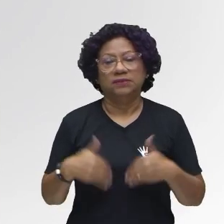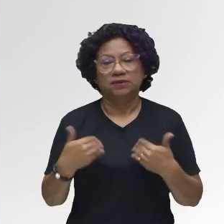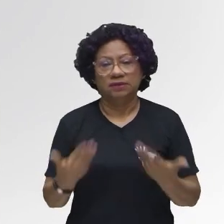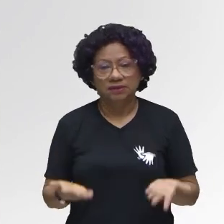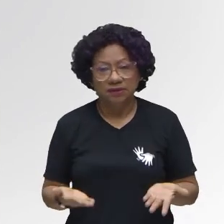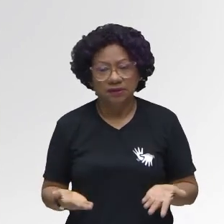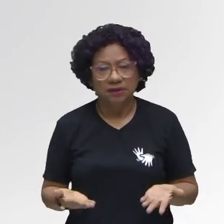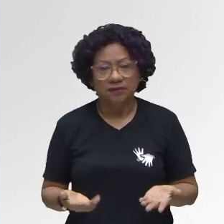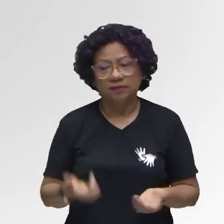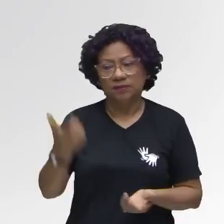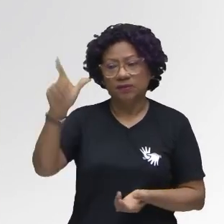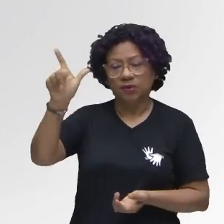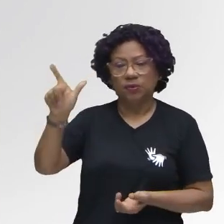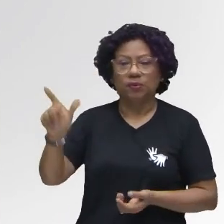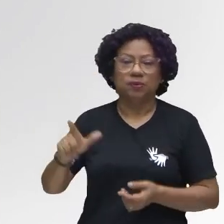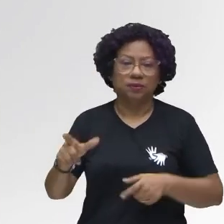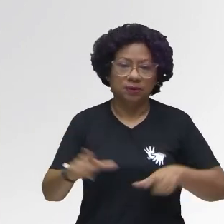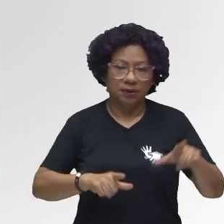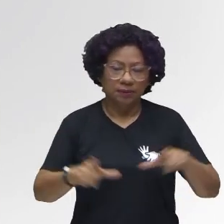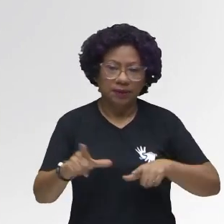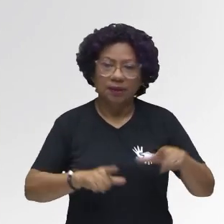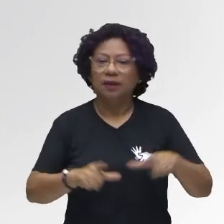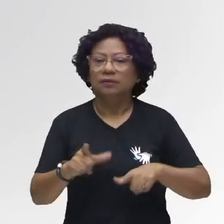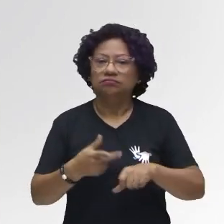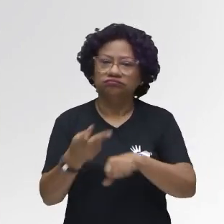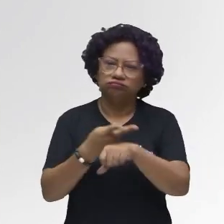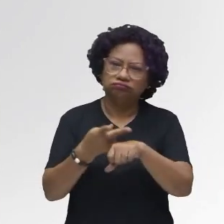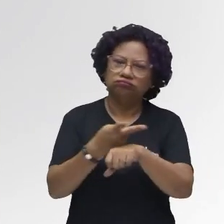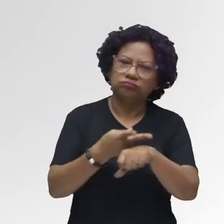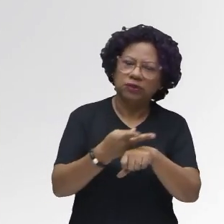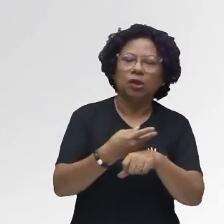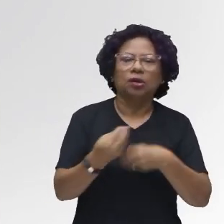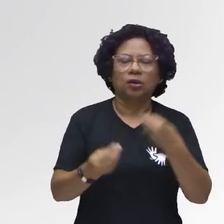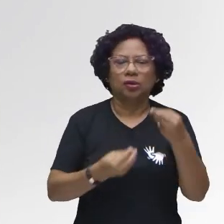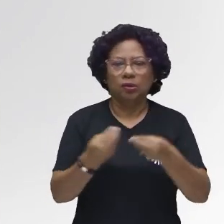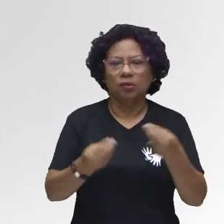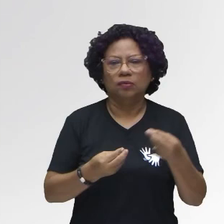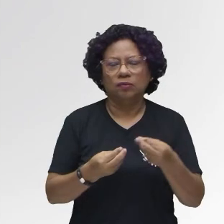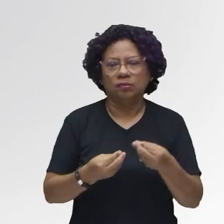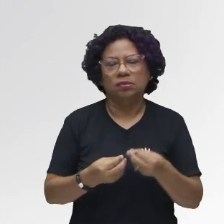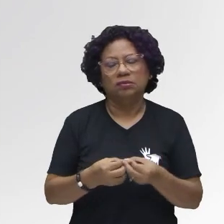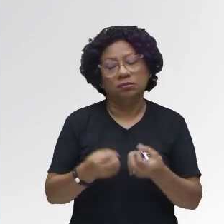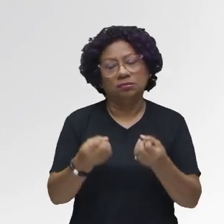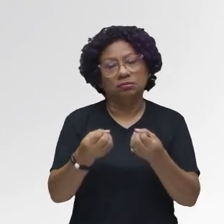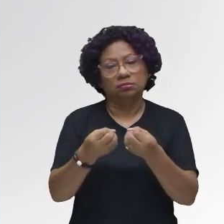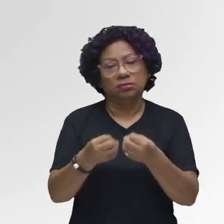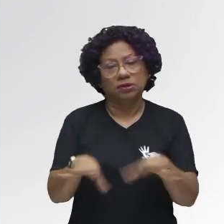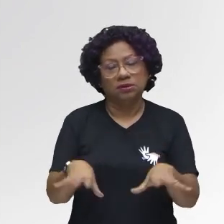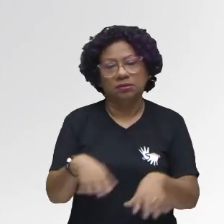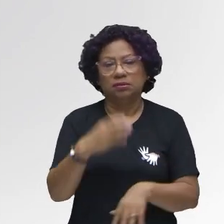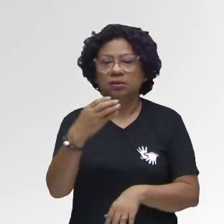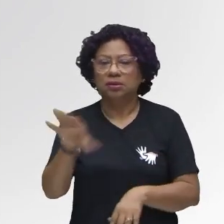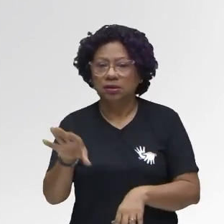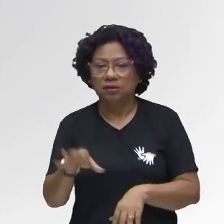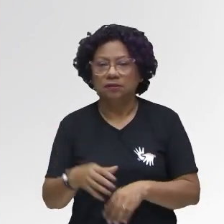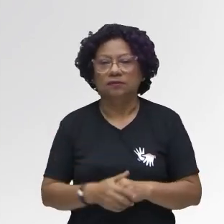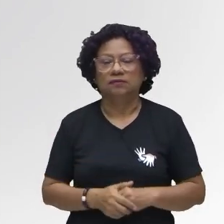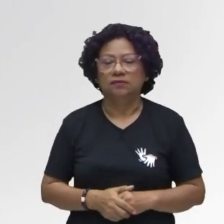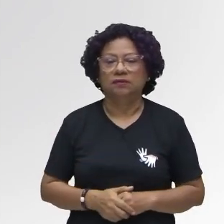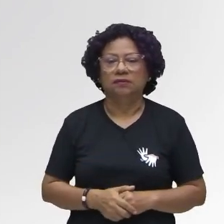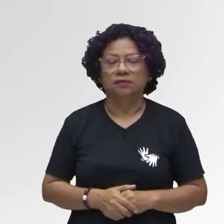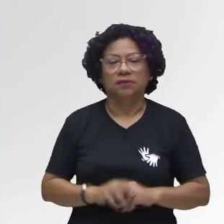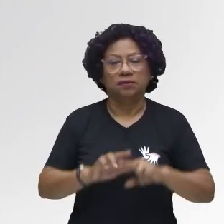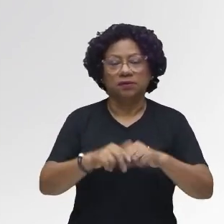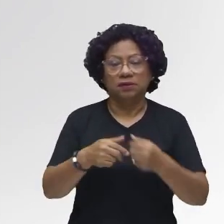ilegal como promover o seu sustento. Então, esse processo de urbanização, apesar de trazer o progresso, trazer